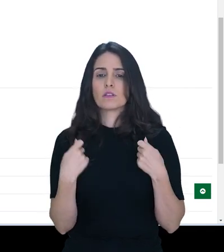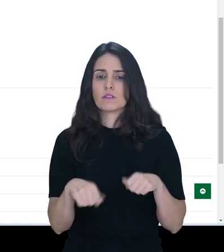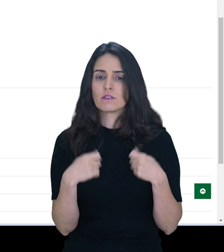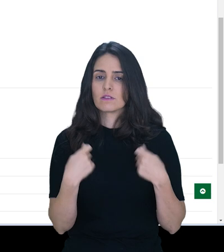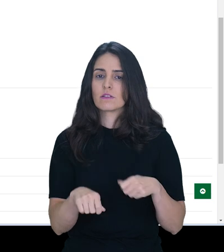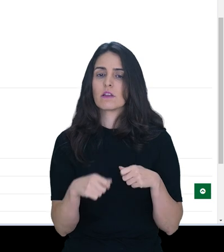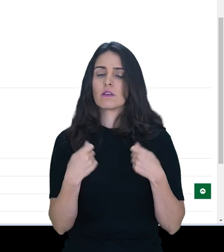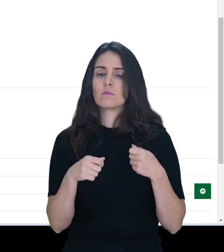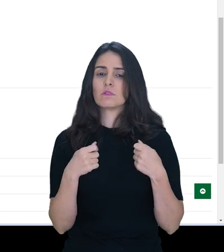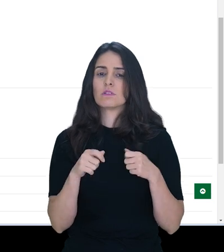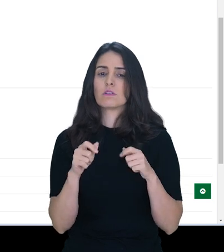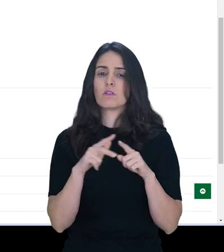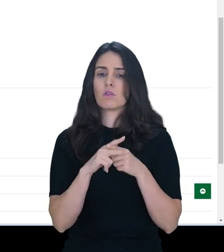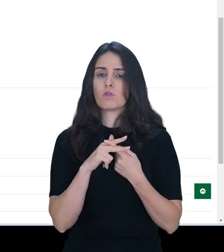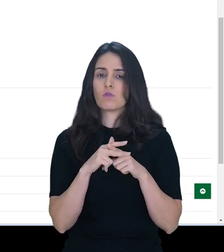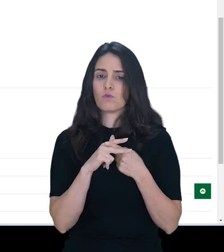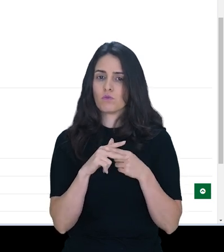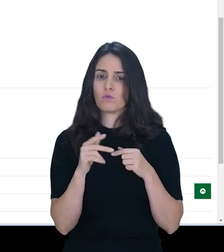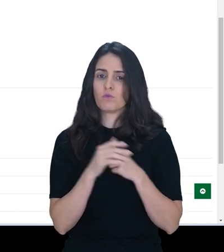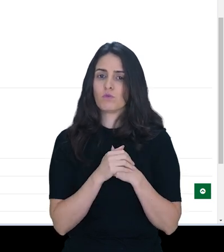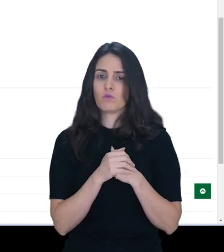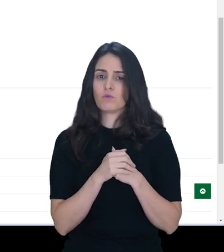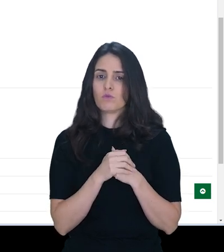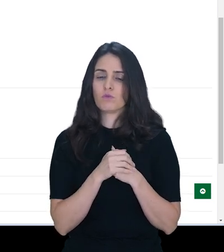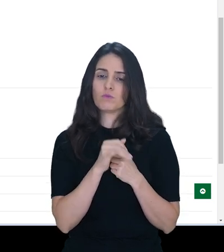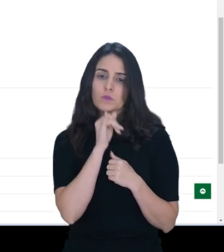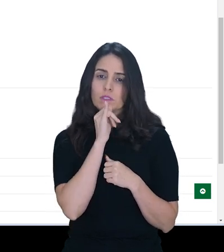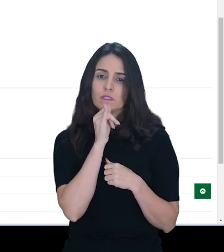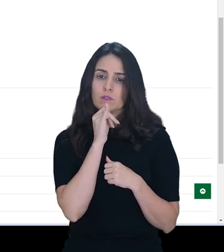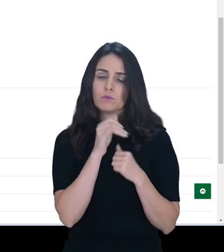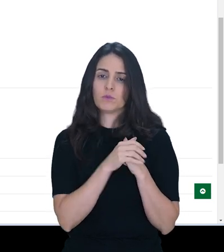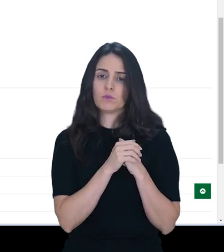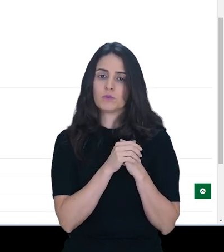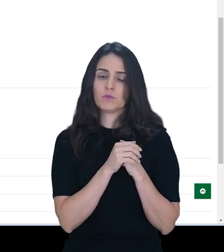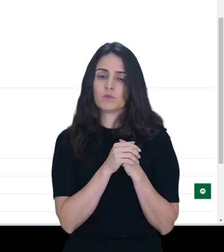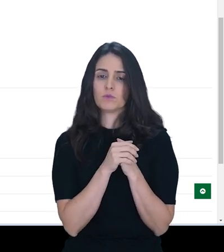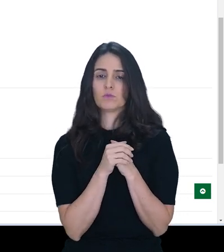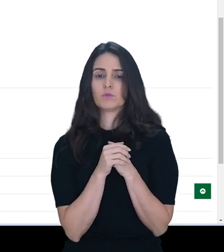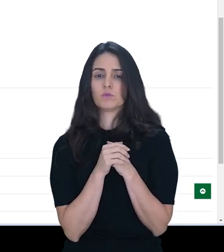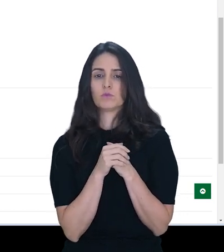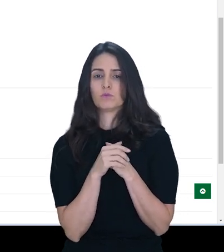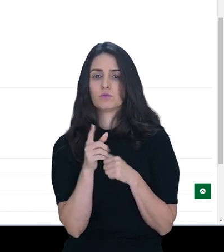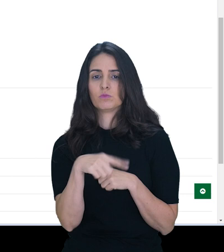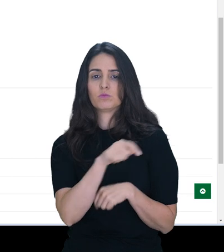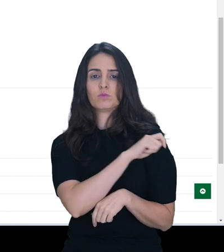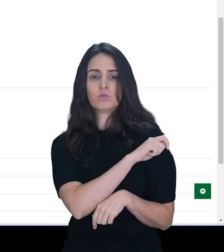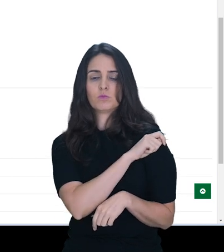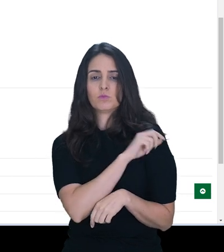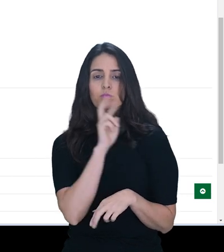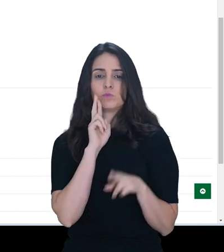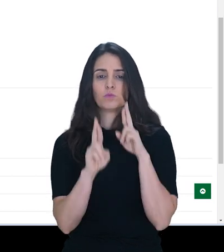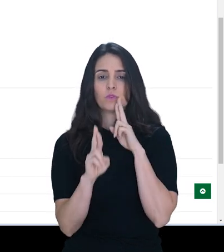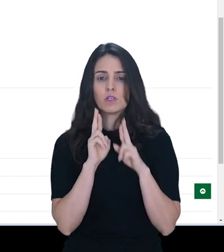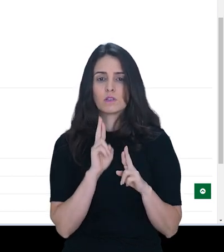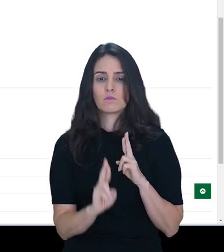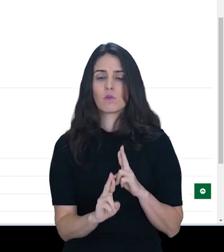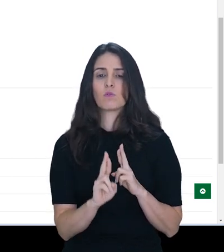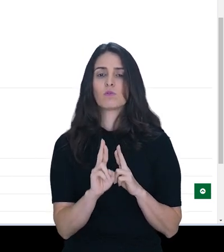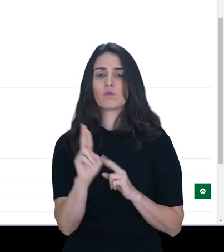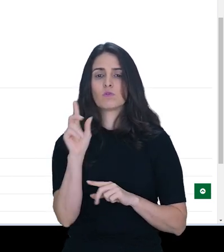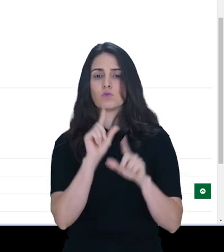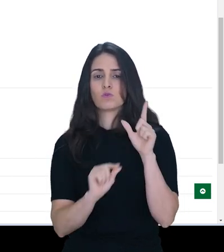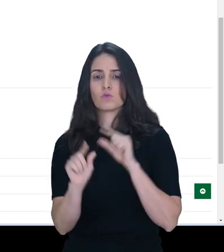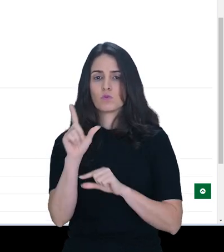necessidade, habilitar. Então, eu quero deixar, por exemplo, que os meus estudantes respondam